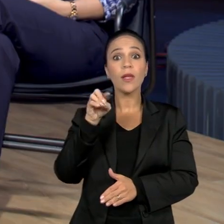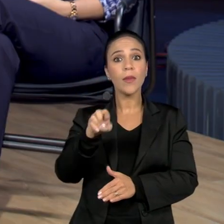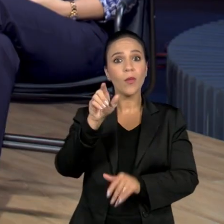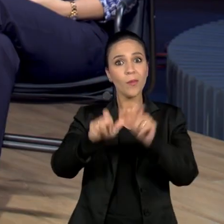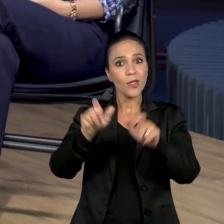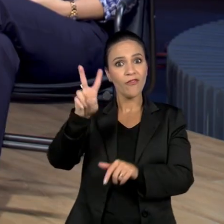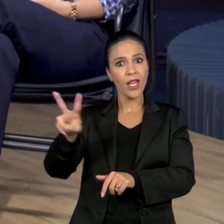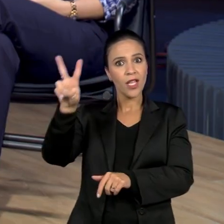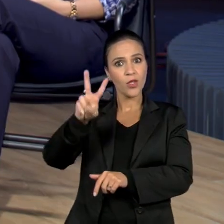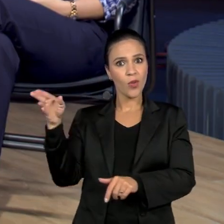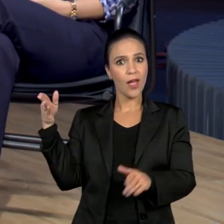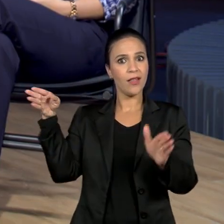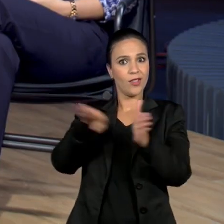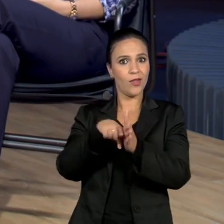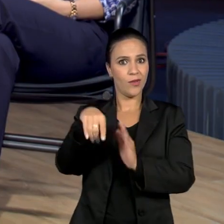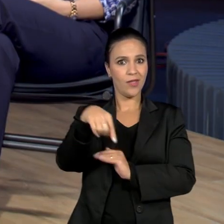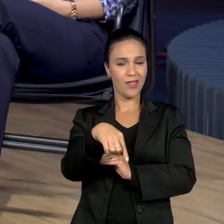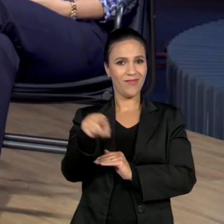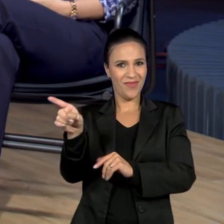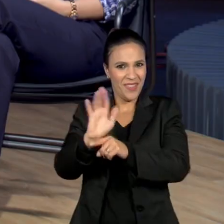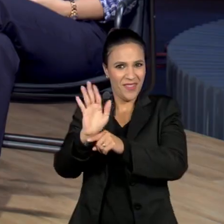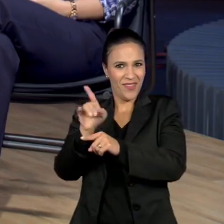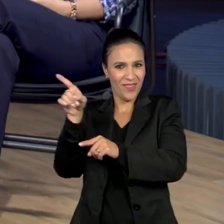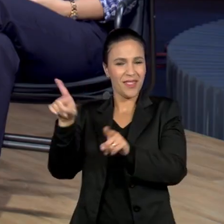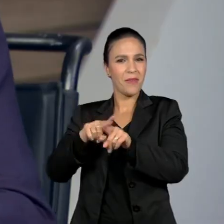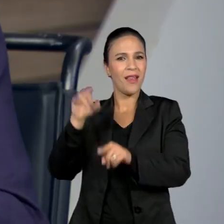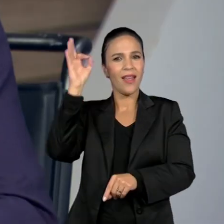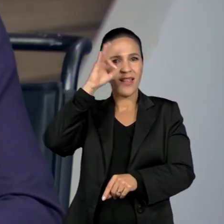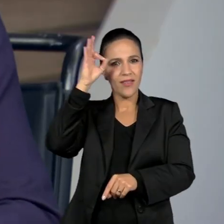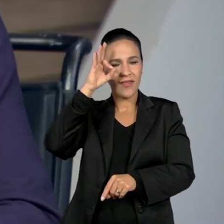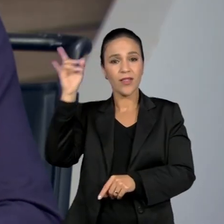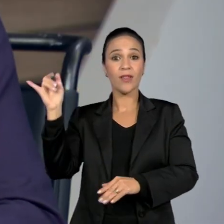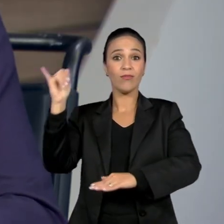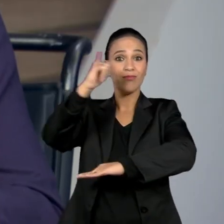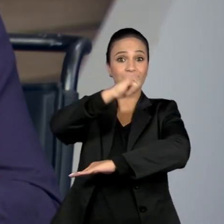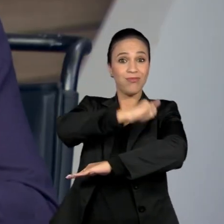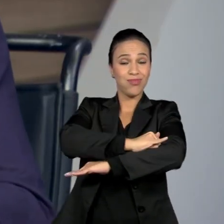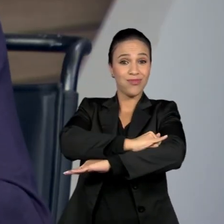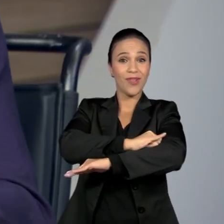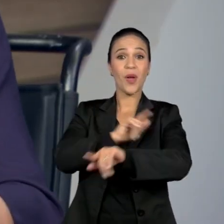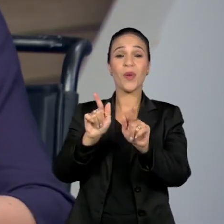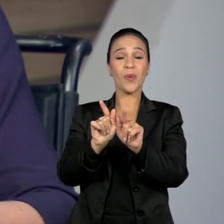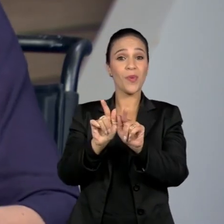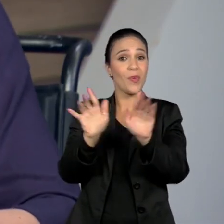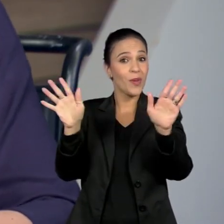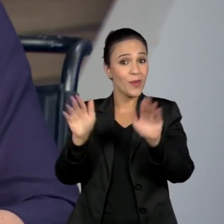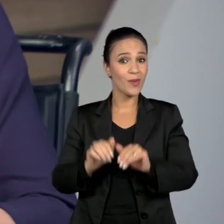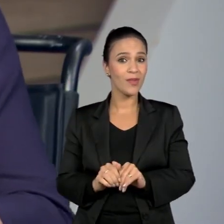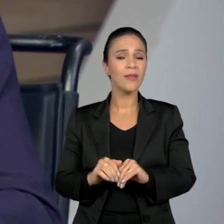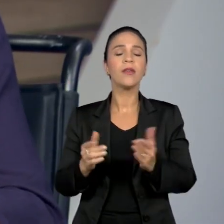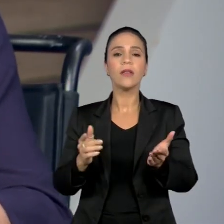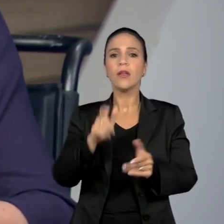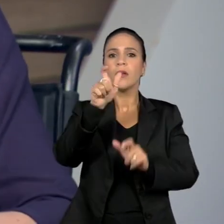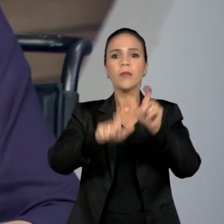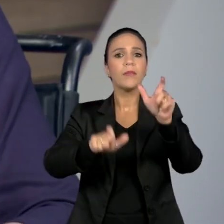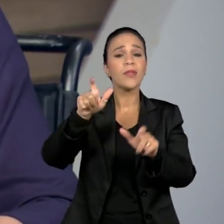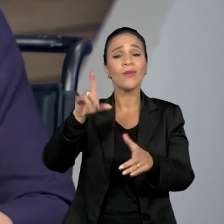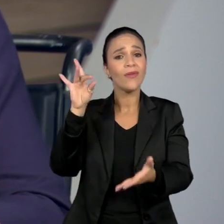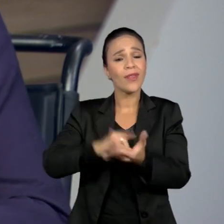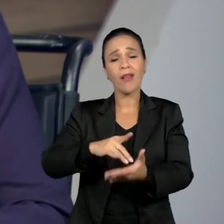o tamanho da crise humanitária mundial que envolve e o impacto no Brasil. Né? Como você disse, já tivemos só no